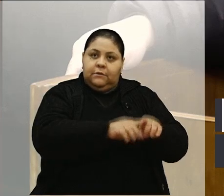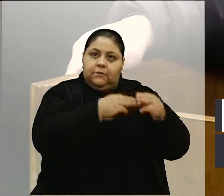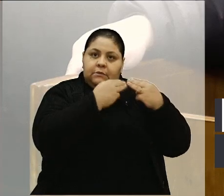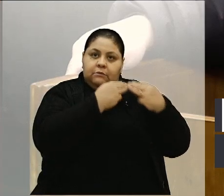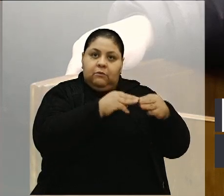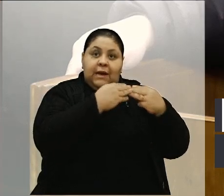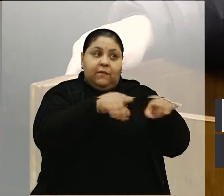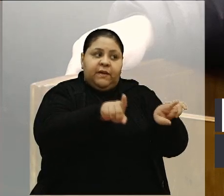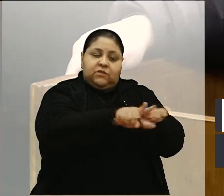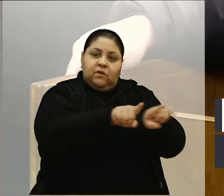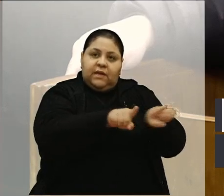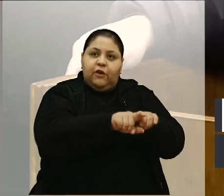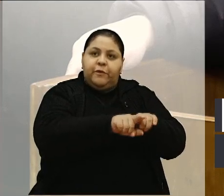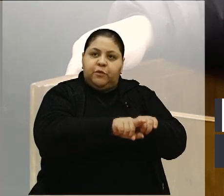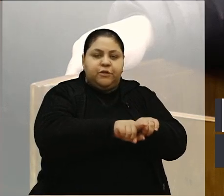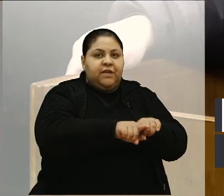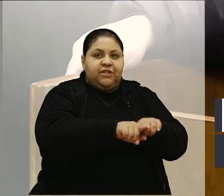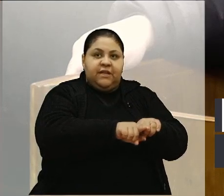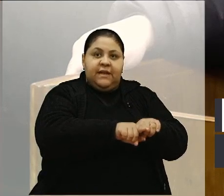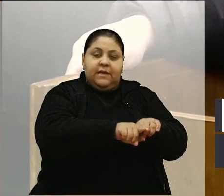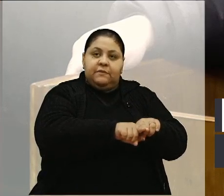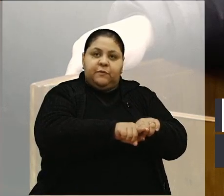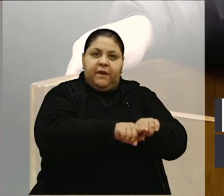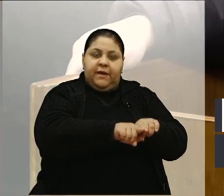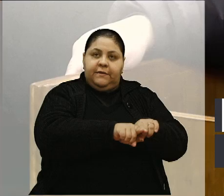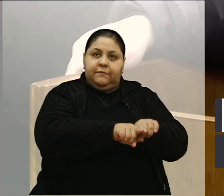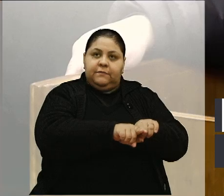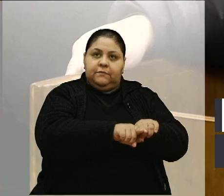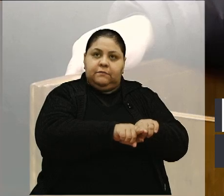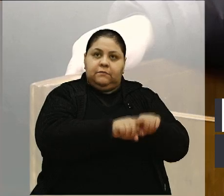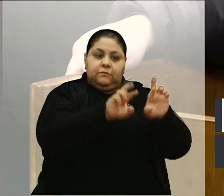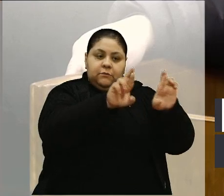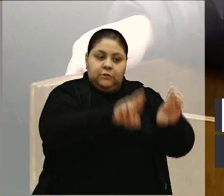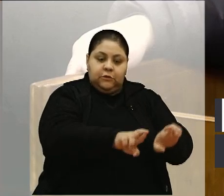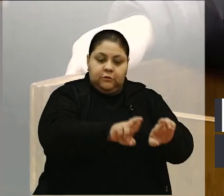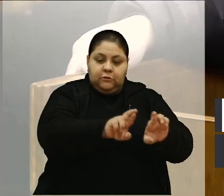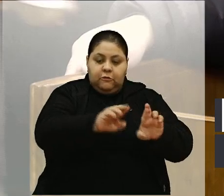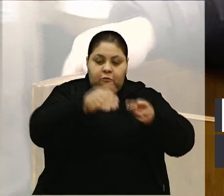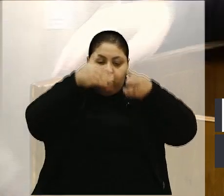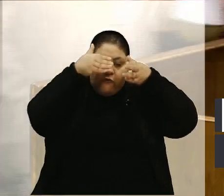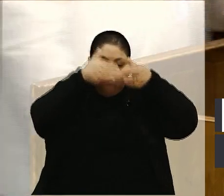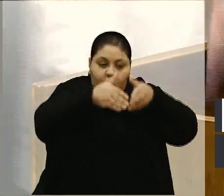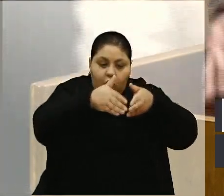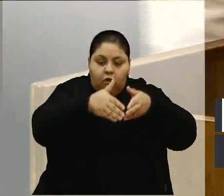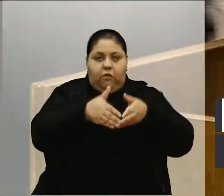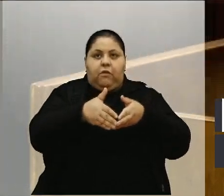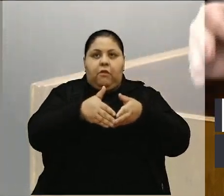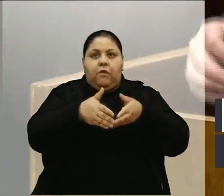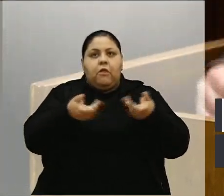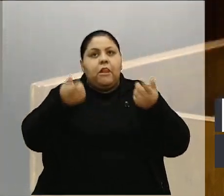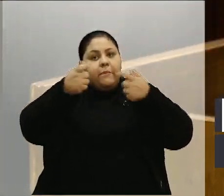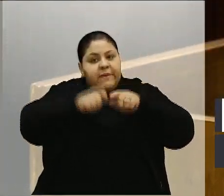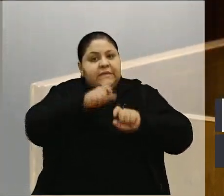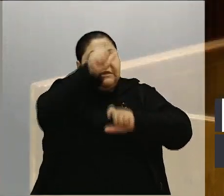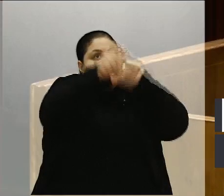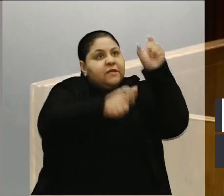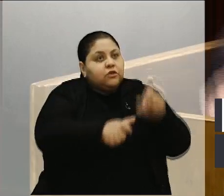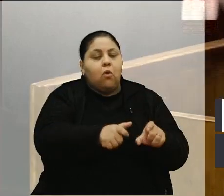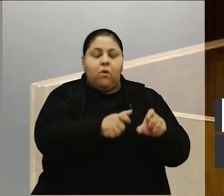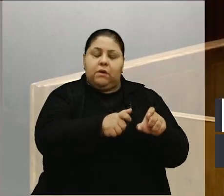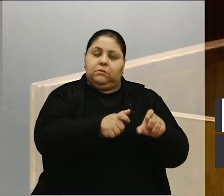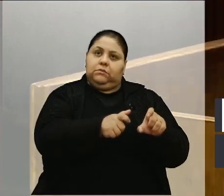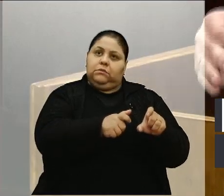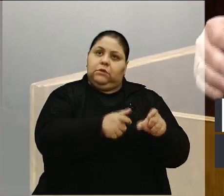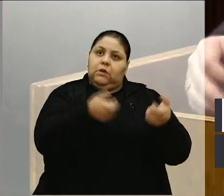máquinas. Conversei com o diretor Wagner lá da região. Se esforça, tenta, ele precisa de gente.